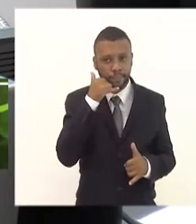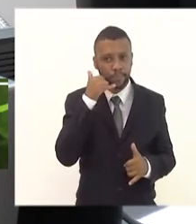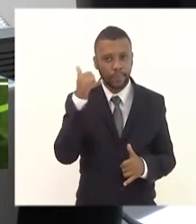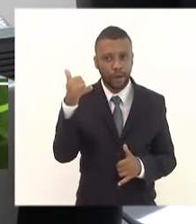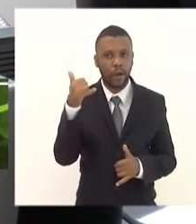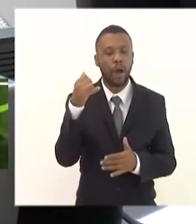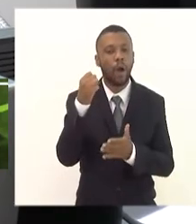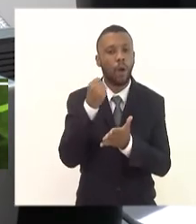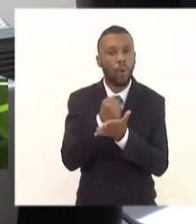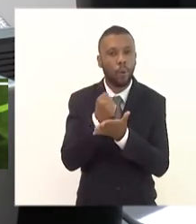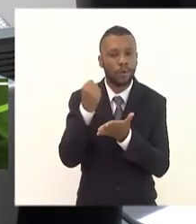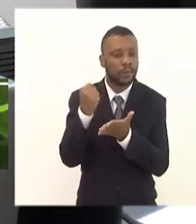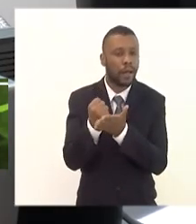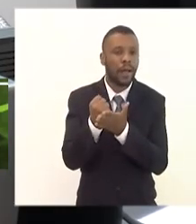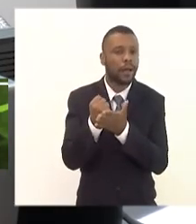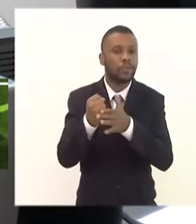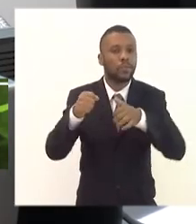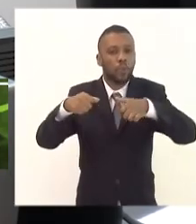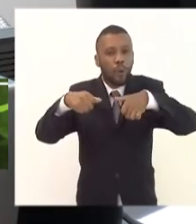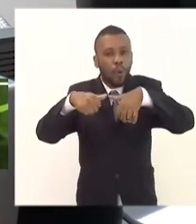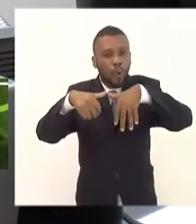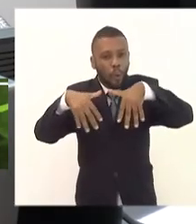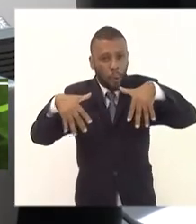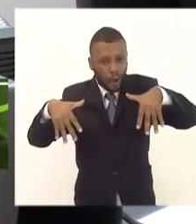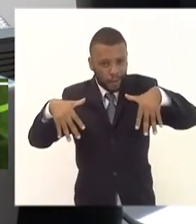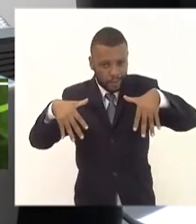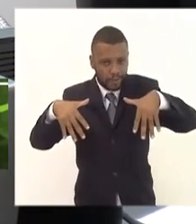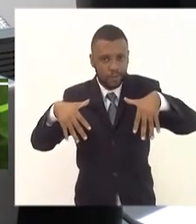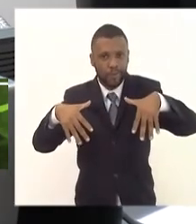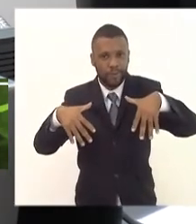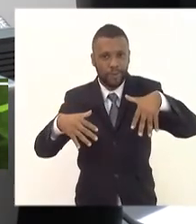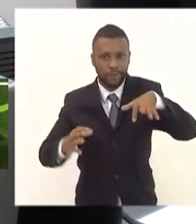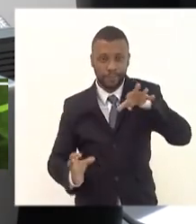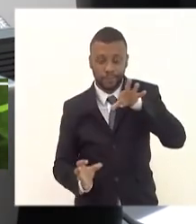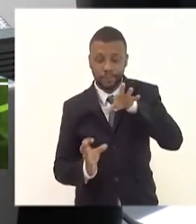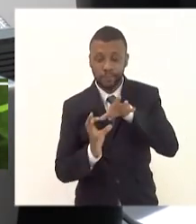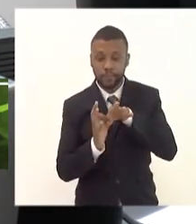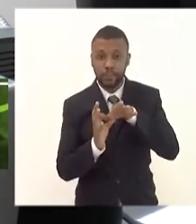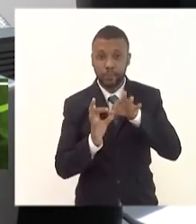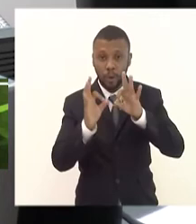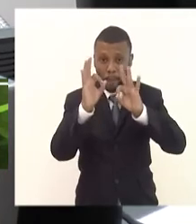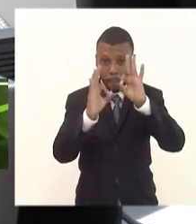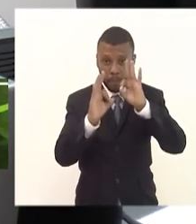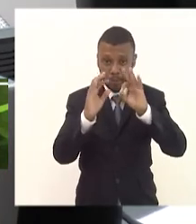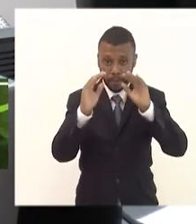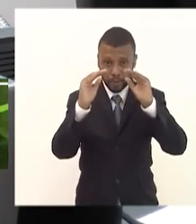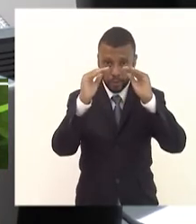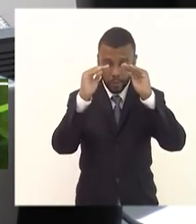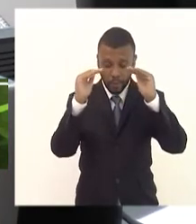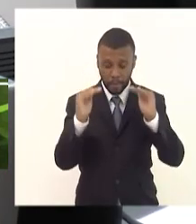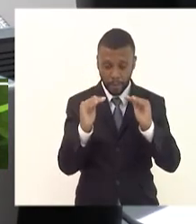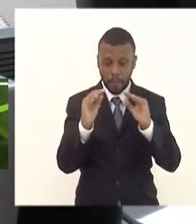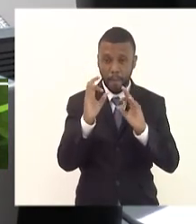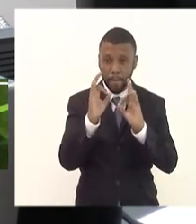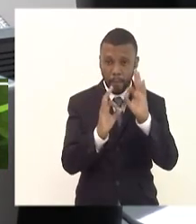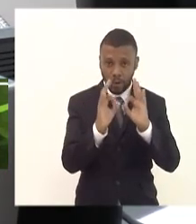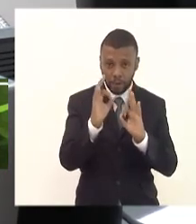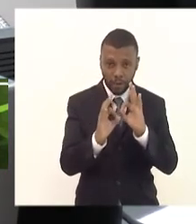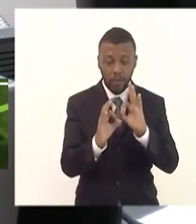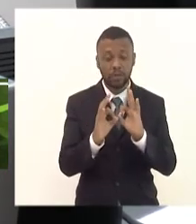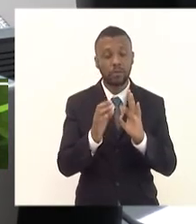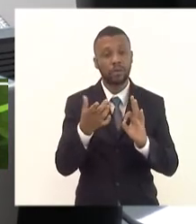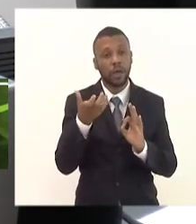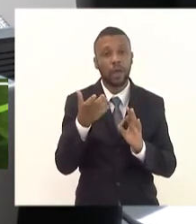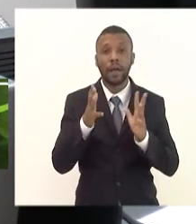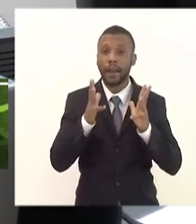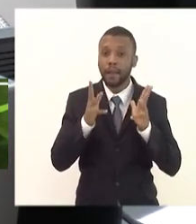Contrato guarda-chuva, como é chamado isso, contrato guarda-chuva. Por favor, programe a limpeza desse rio.